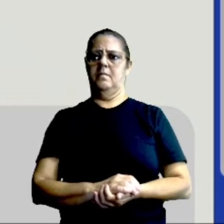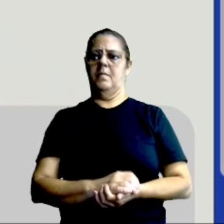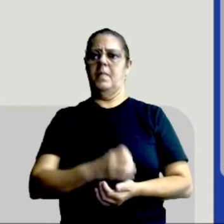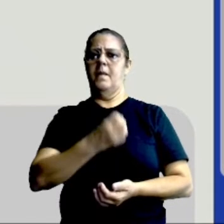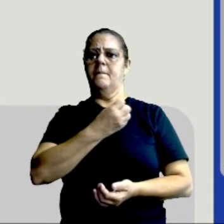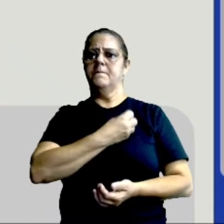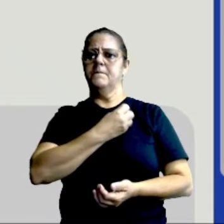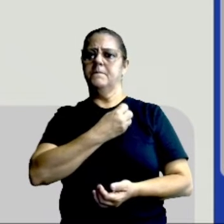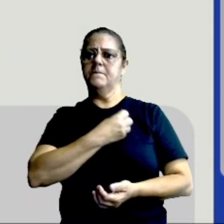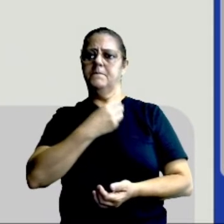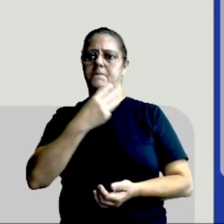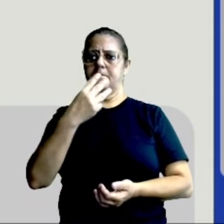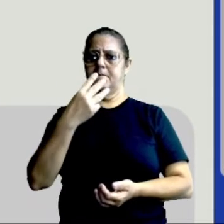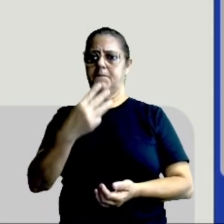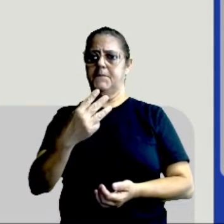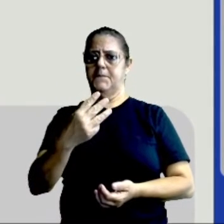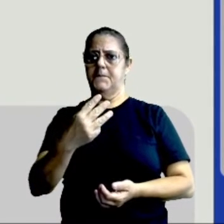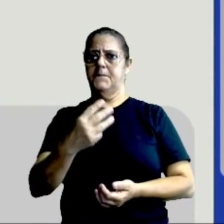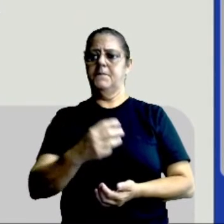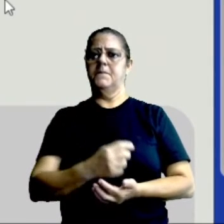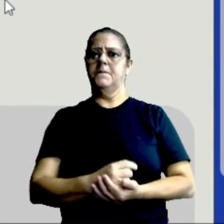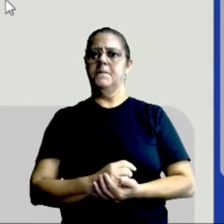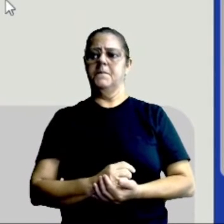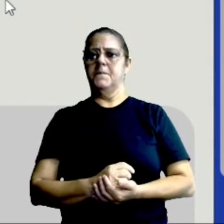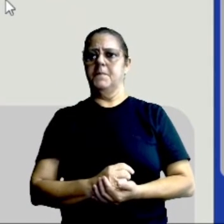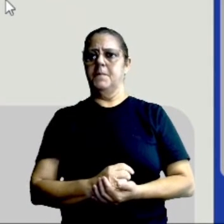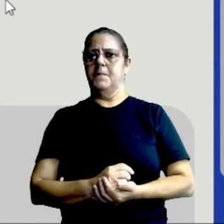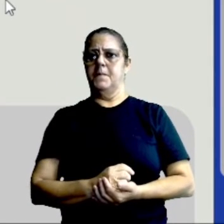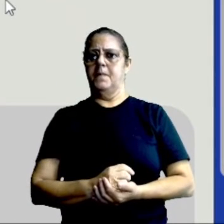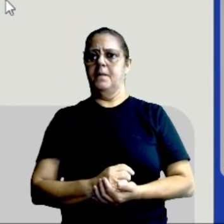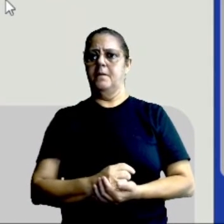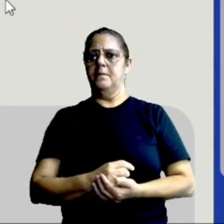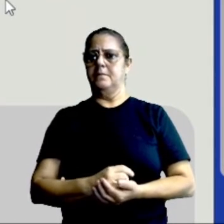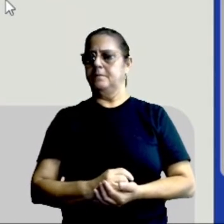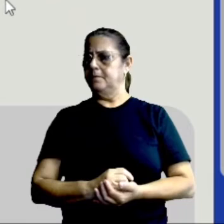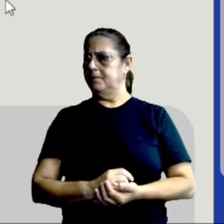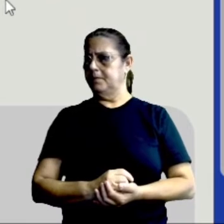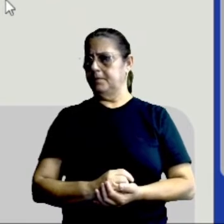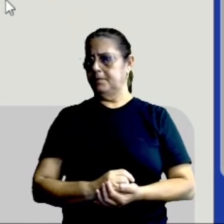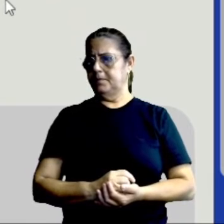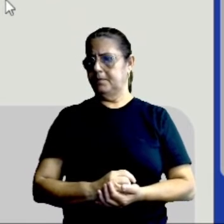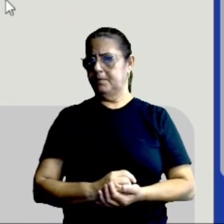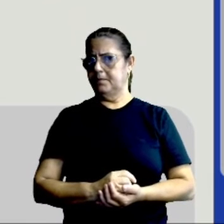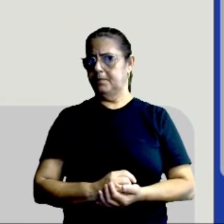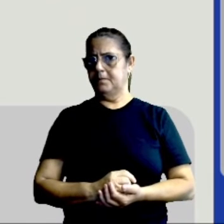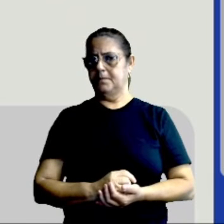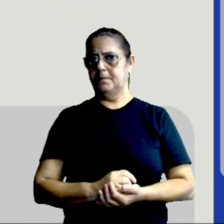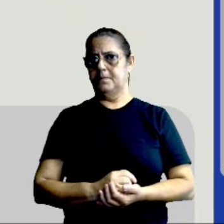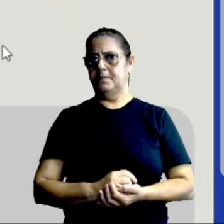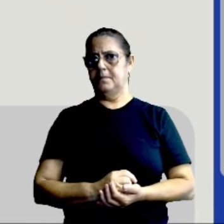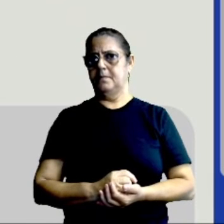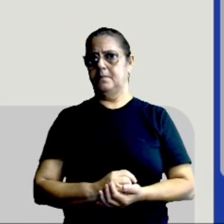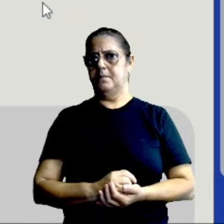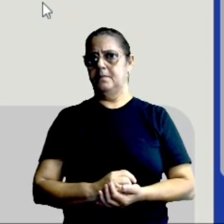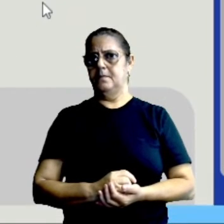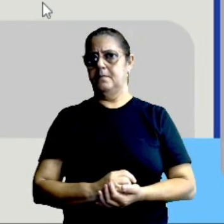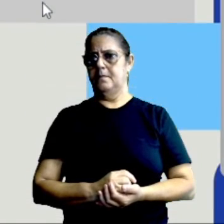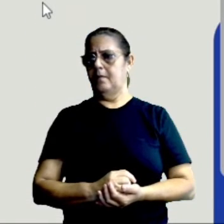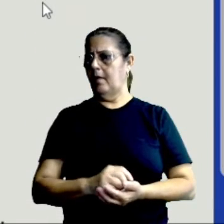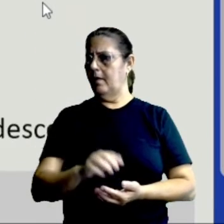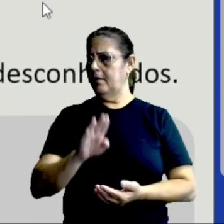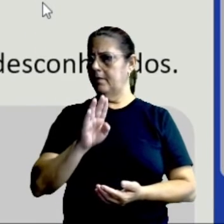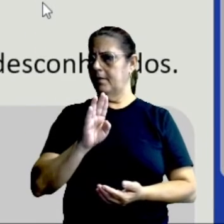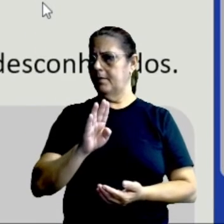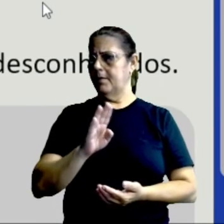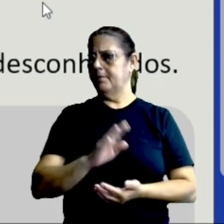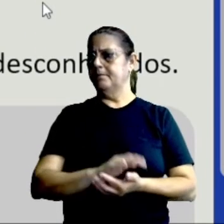número 3. A questão 3 diz o quê? Então, resposta aí, letra B, como